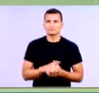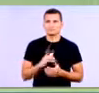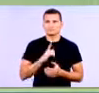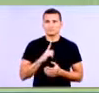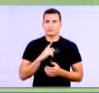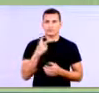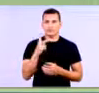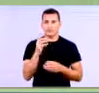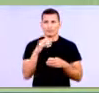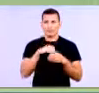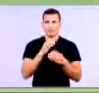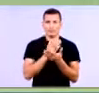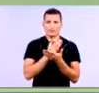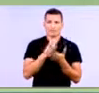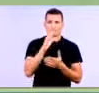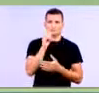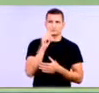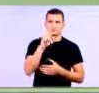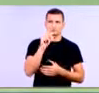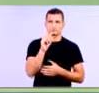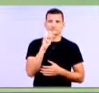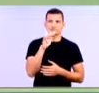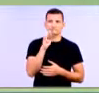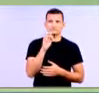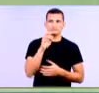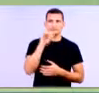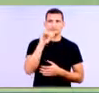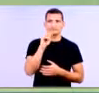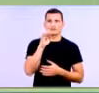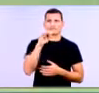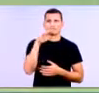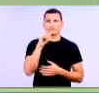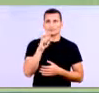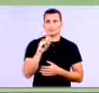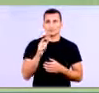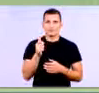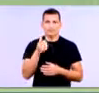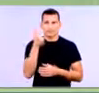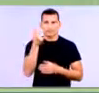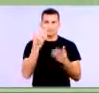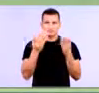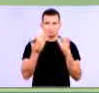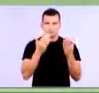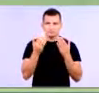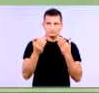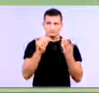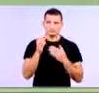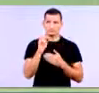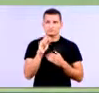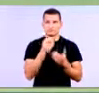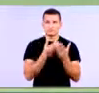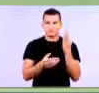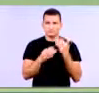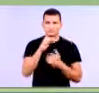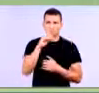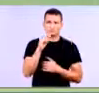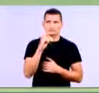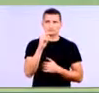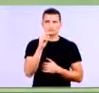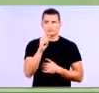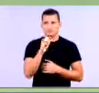algumas características, né? Então, primeiro, uma análise sobre o impacto das perdas de dados e